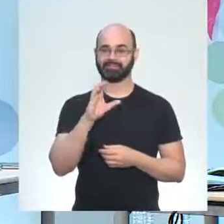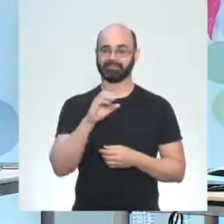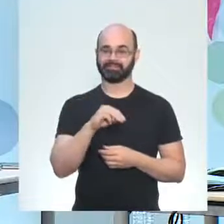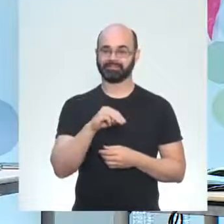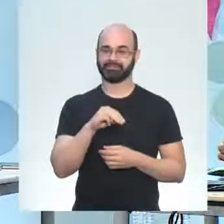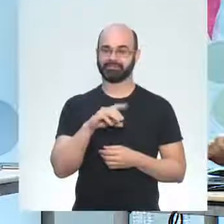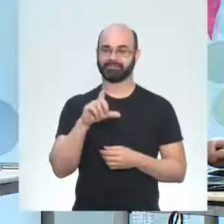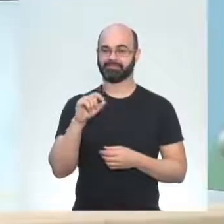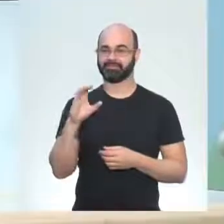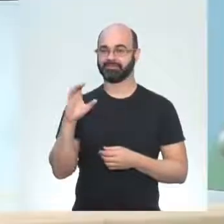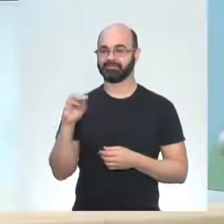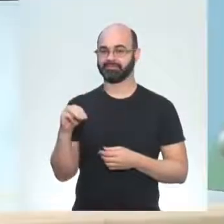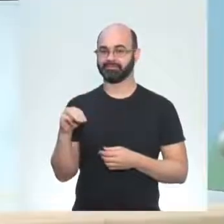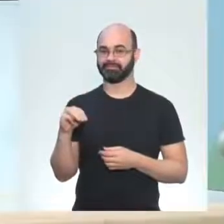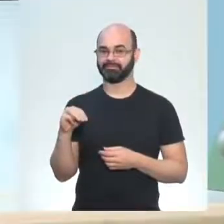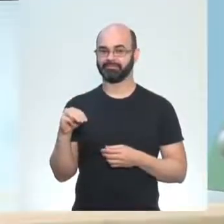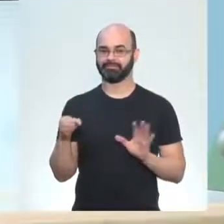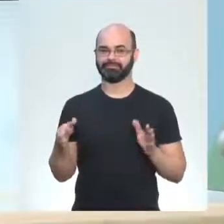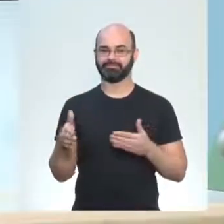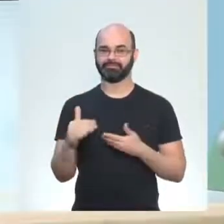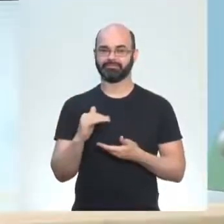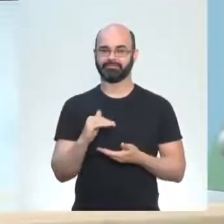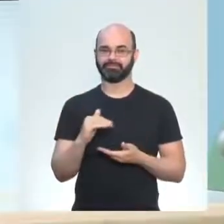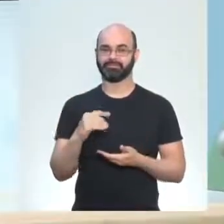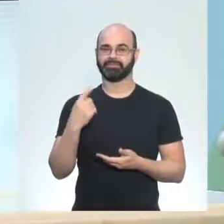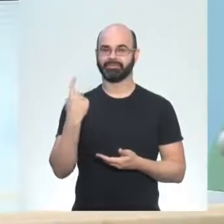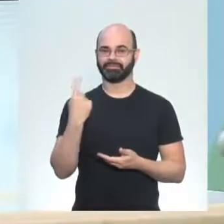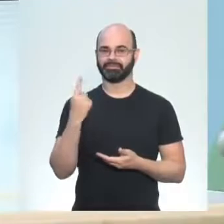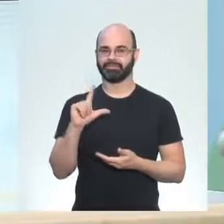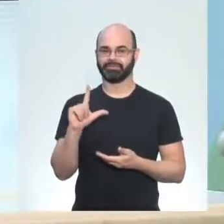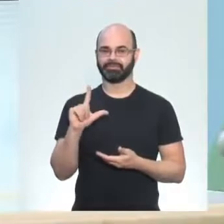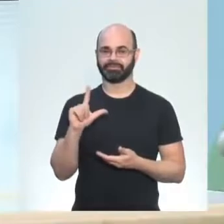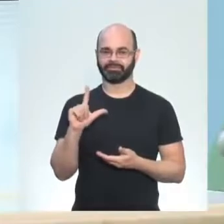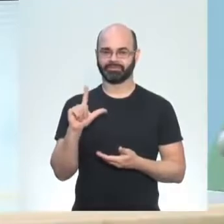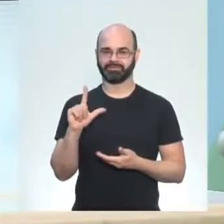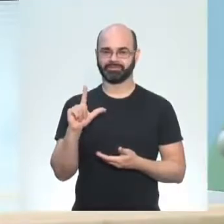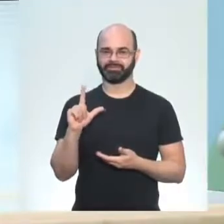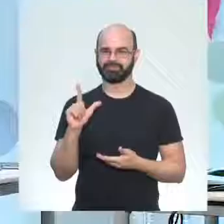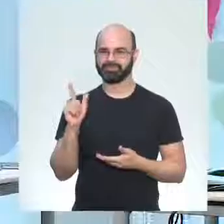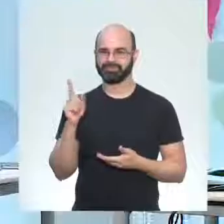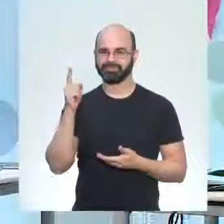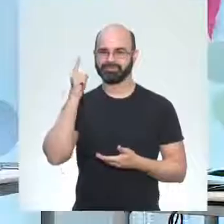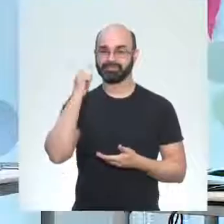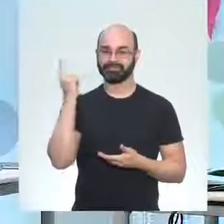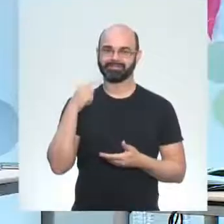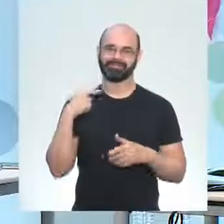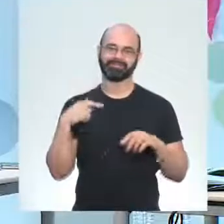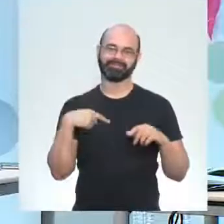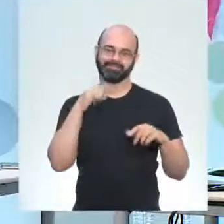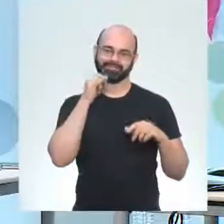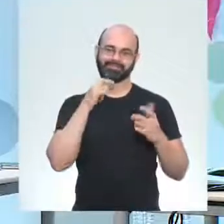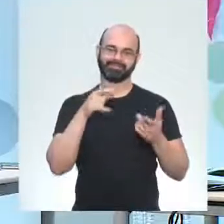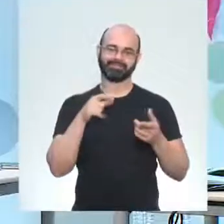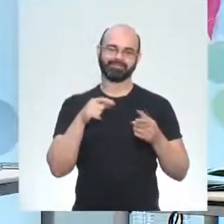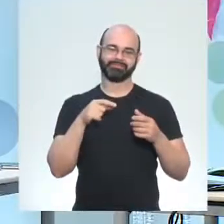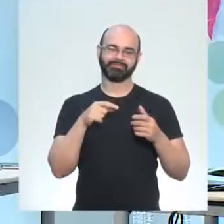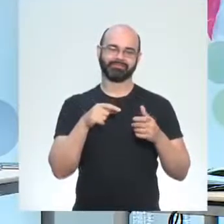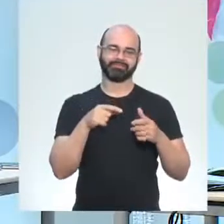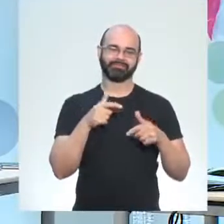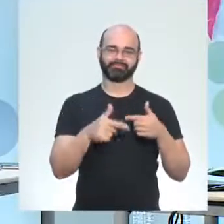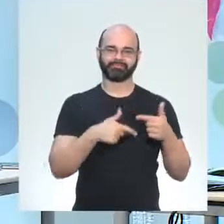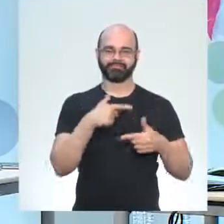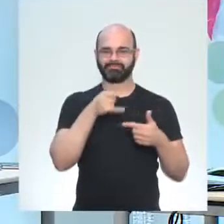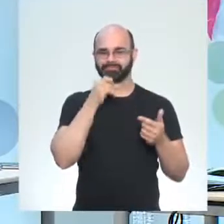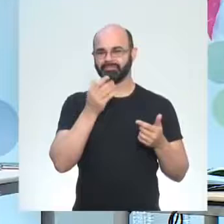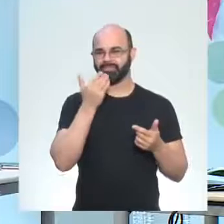por 10 centímetros, cabe 1 litro. Tá? Às vezes até engana quando a gente está trabalhando lá com aquela... Está trabalhando e pede